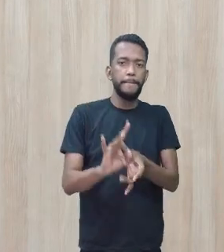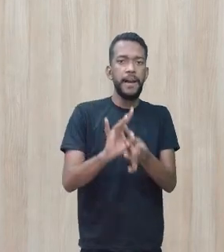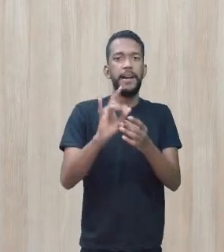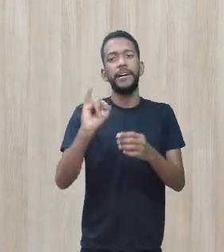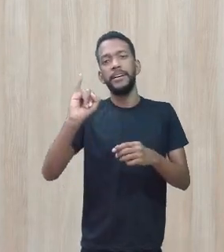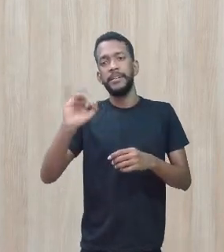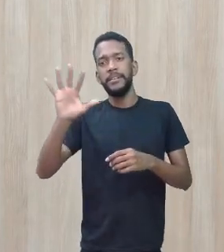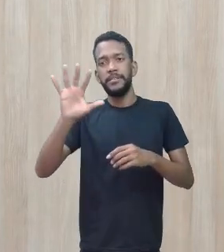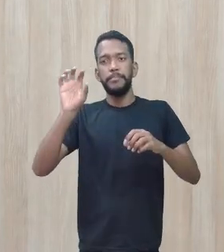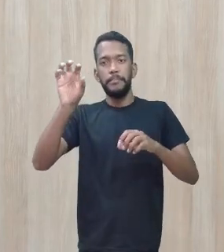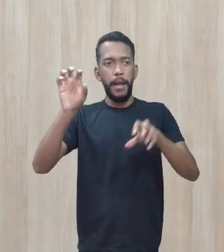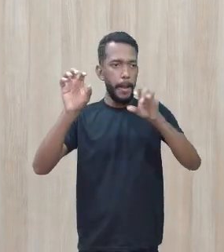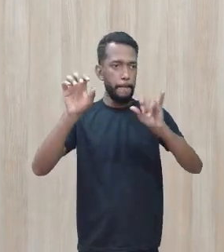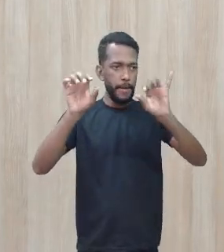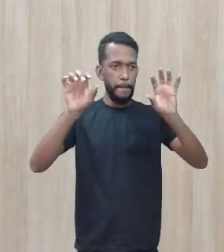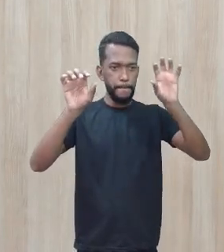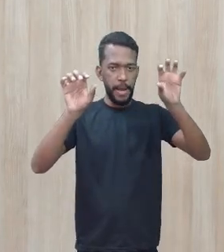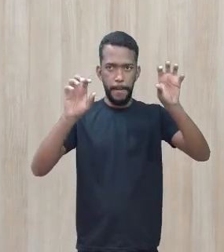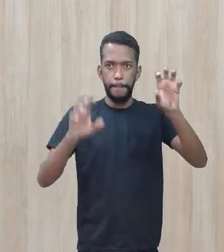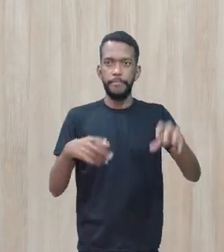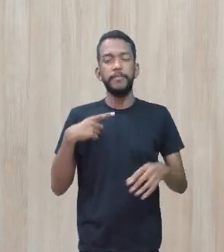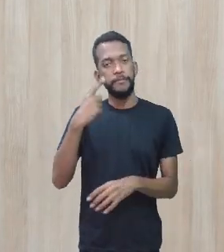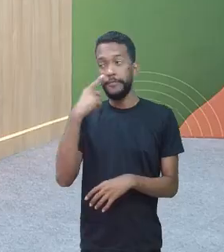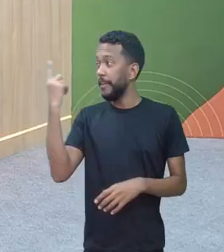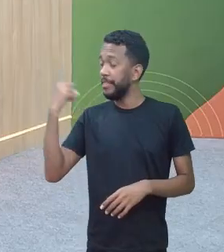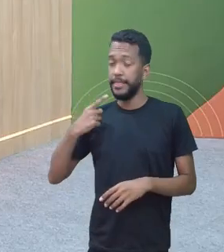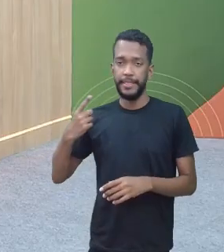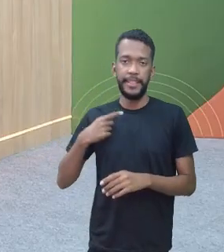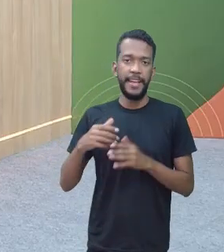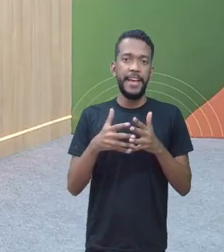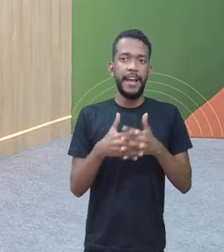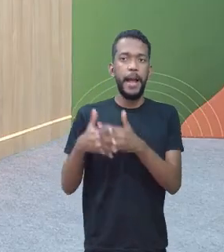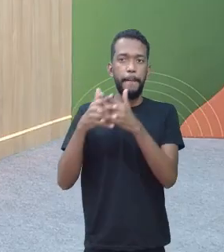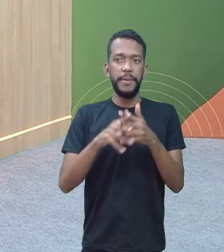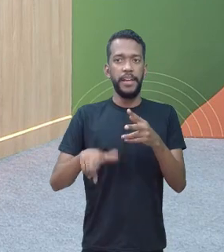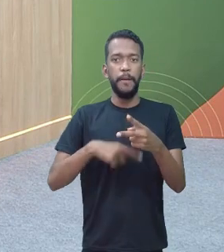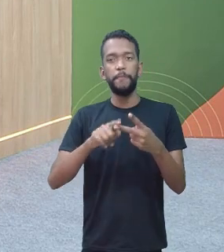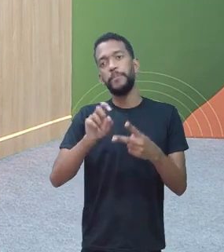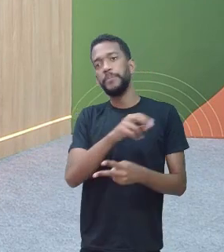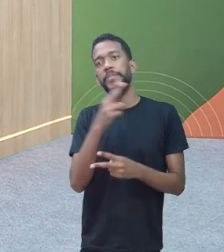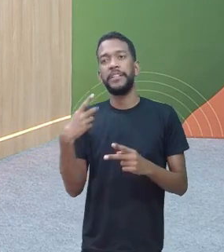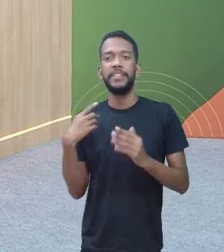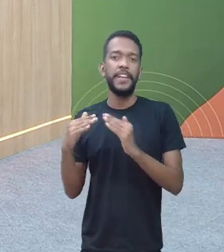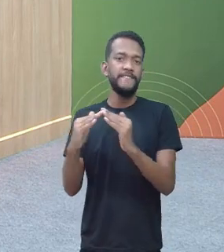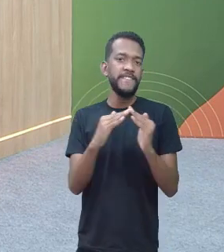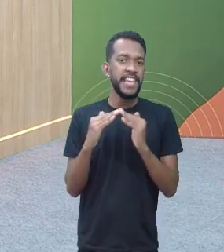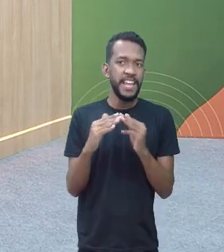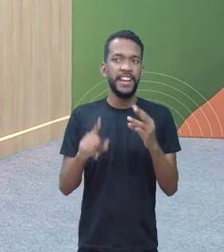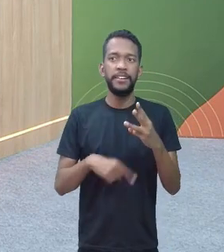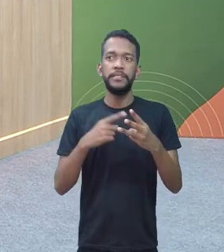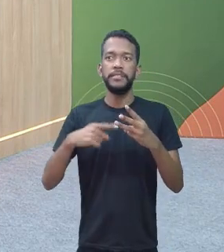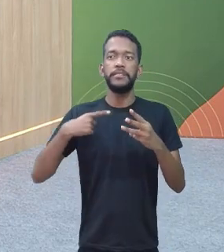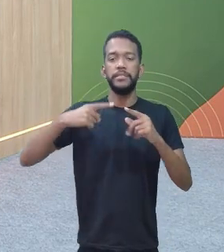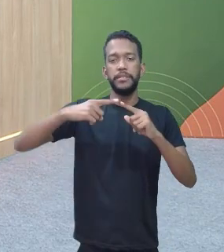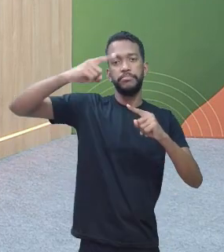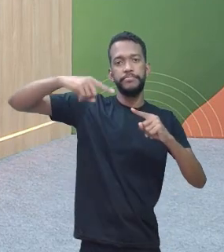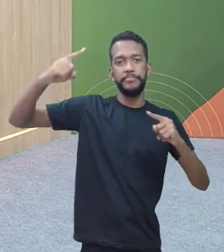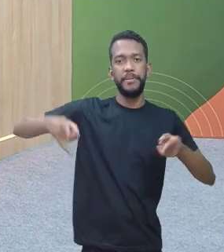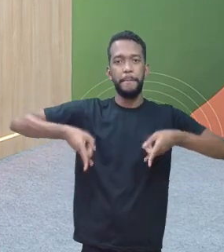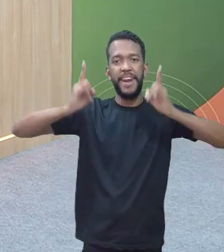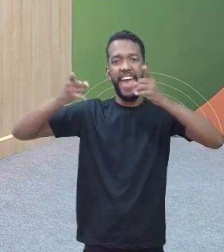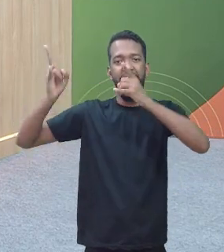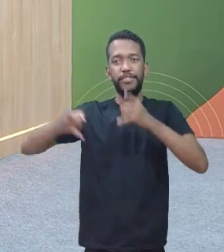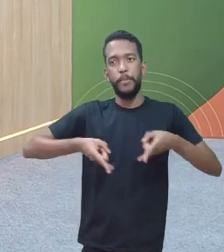a gente já tem um caminhão, aqui a gente tem algo que simula, né, uma vila, uma cidade, aqui a gente tem algo que simula os prédios